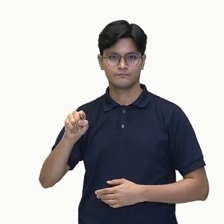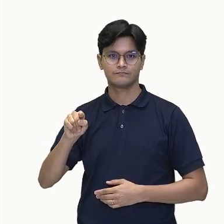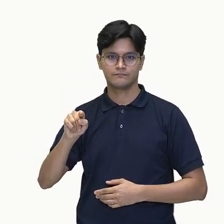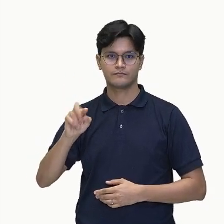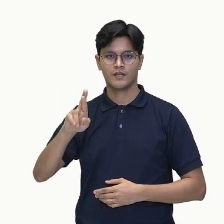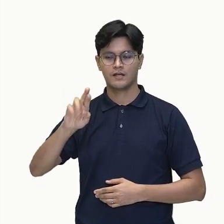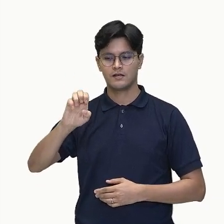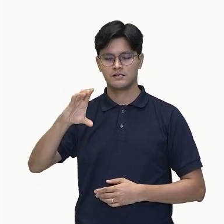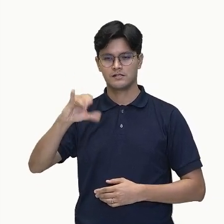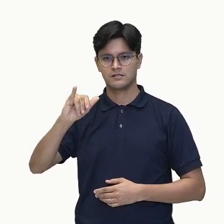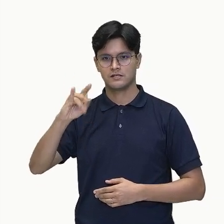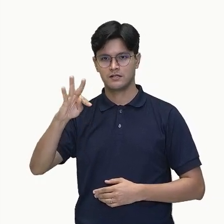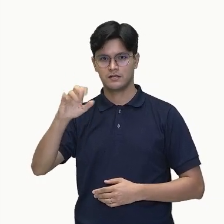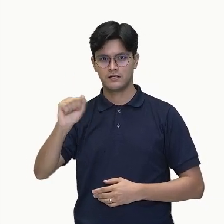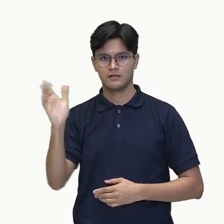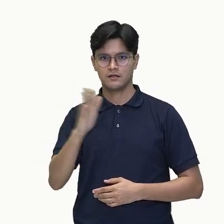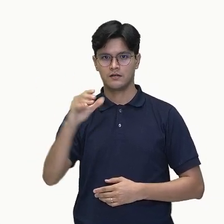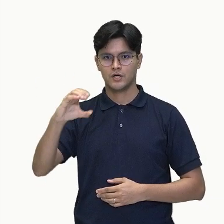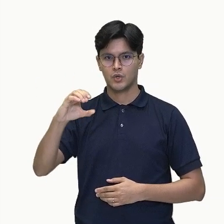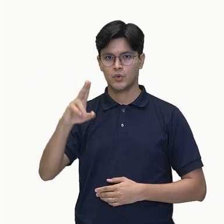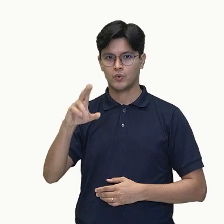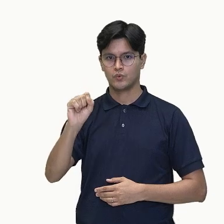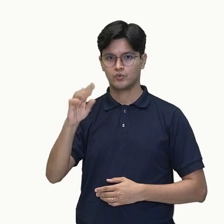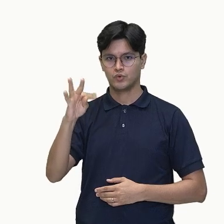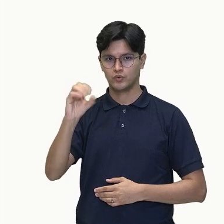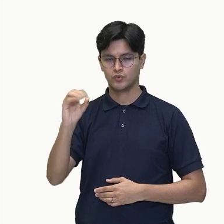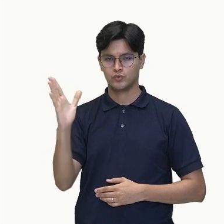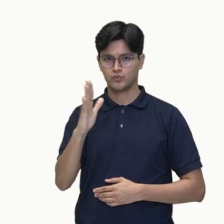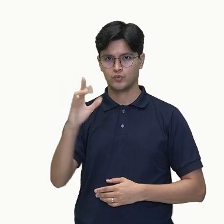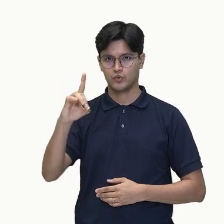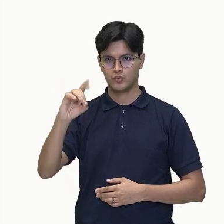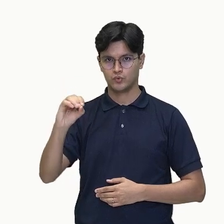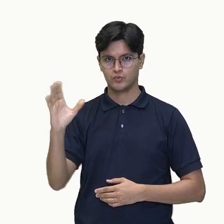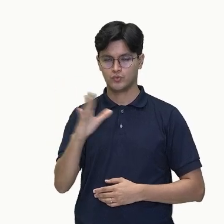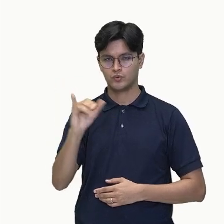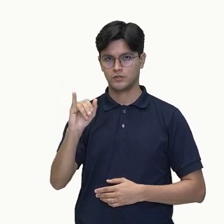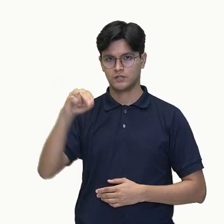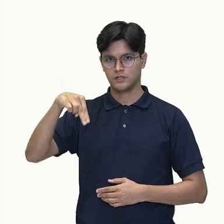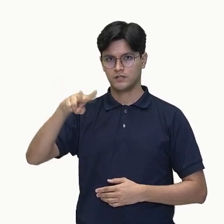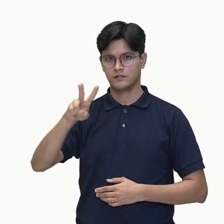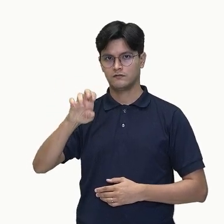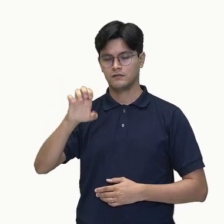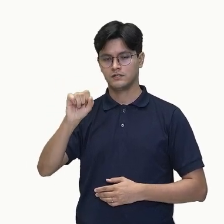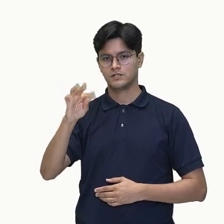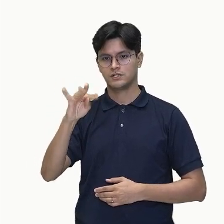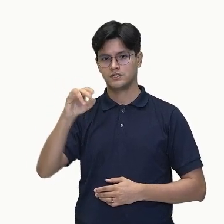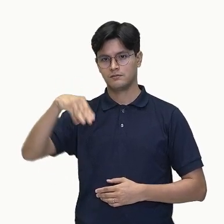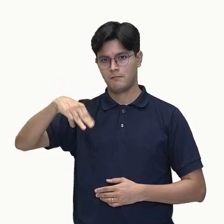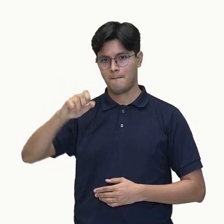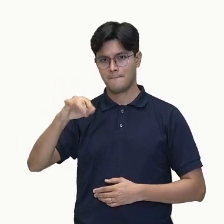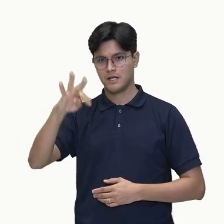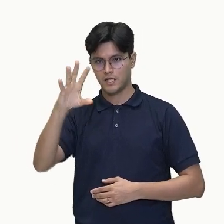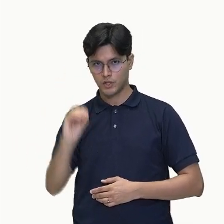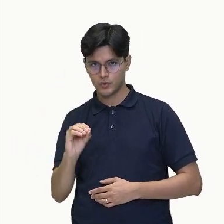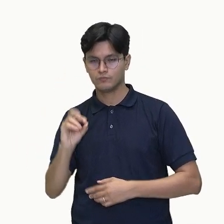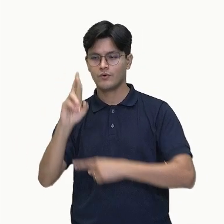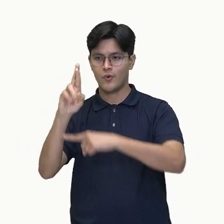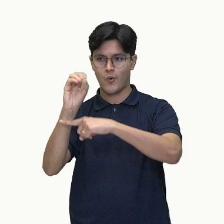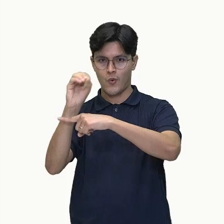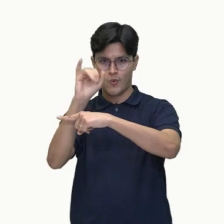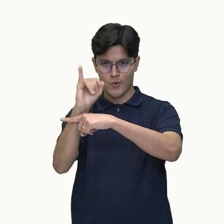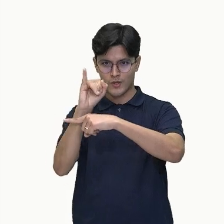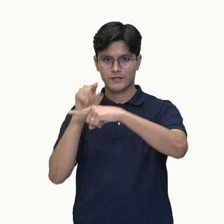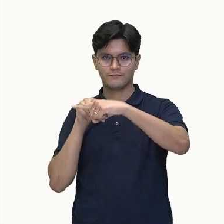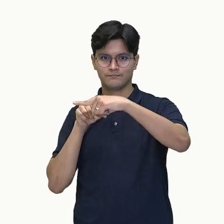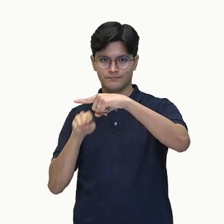do investimento, né, aquilo que você gastou para obtê-la, e multiplica por 100, tá? Então a receita, né, o valor total